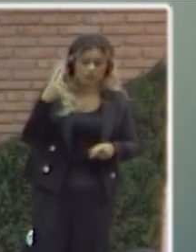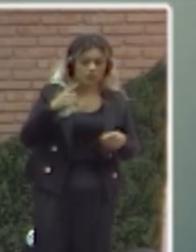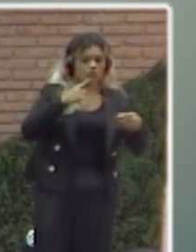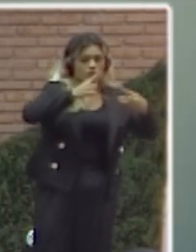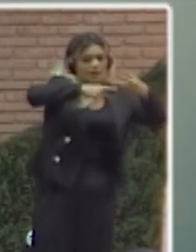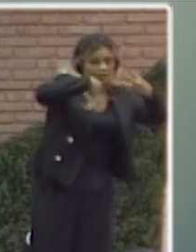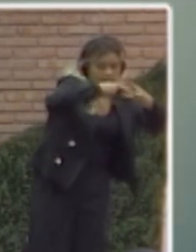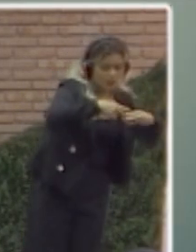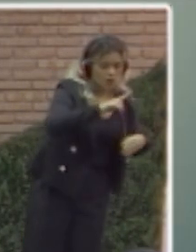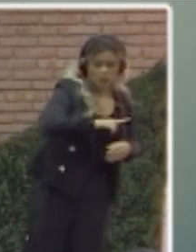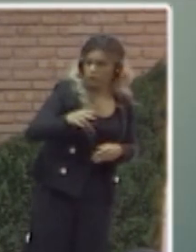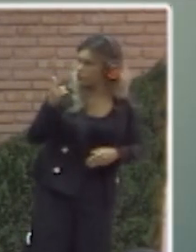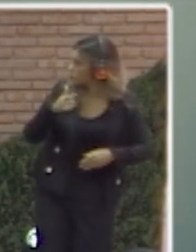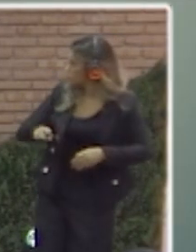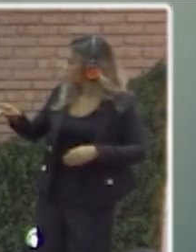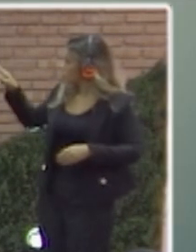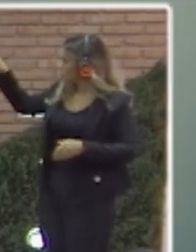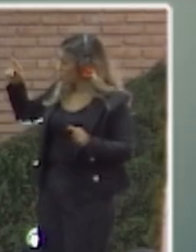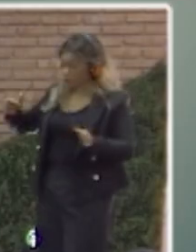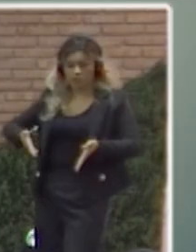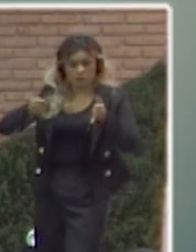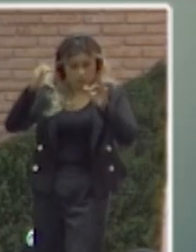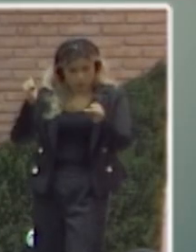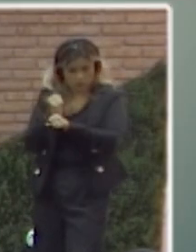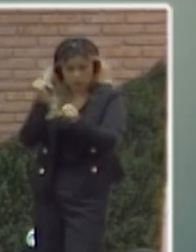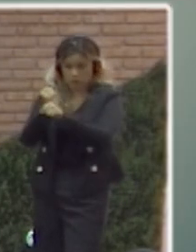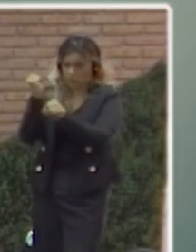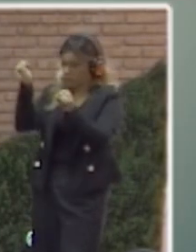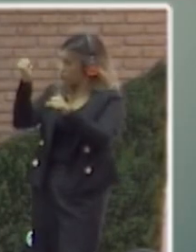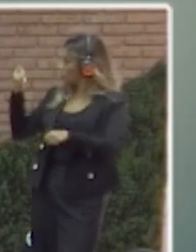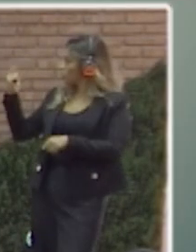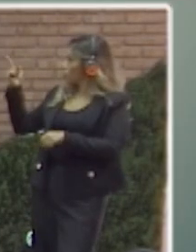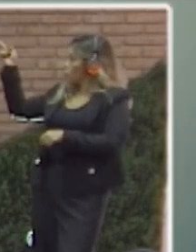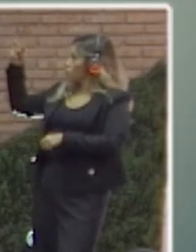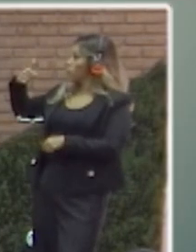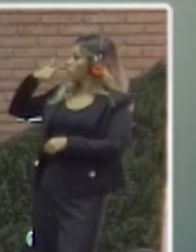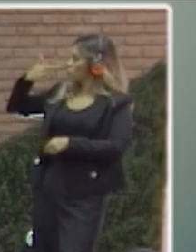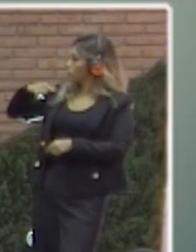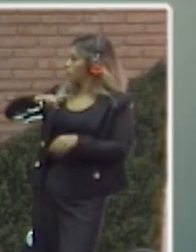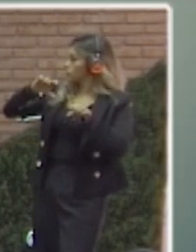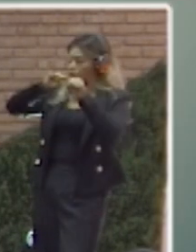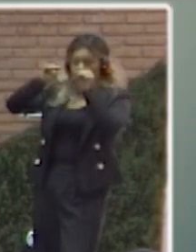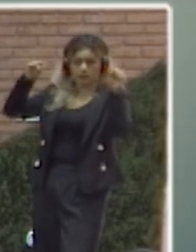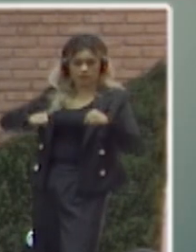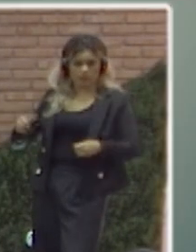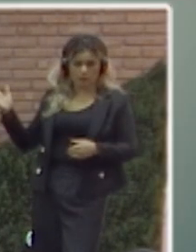é um exemplo de um dos prédios que está construído em Londres, com esse sistema.